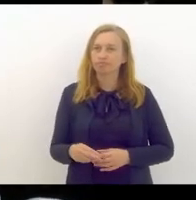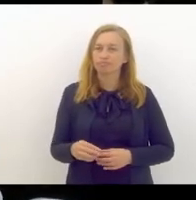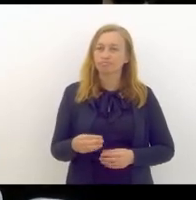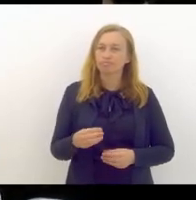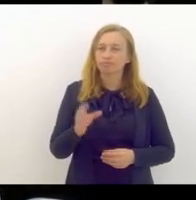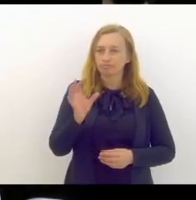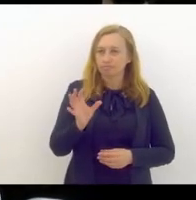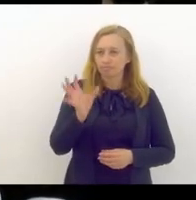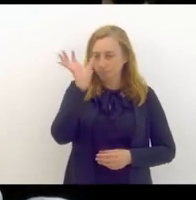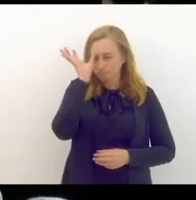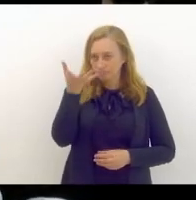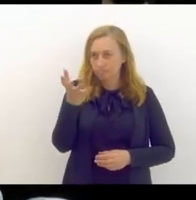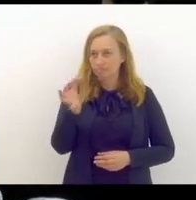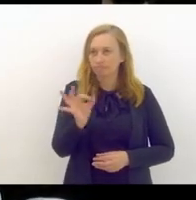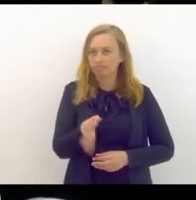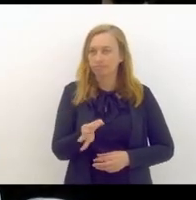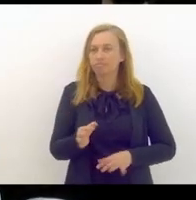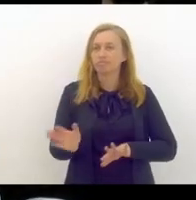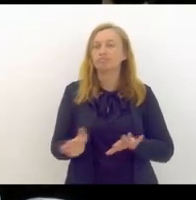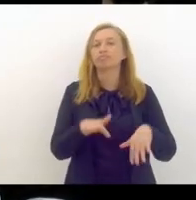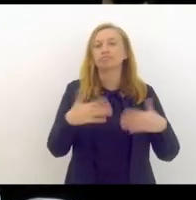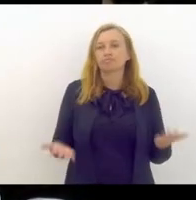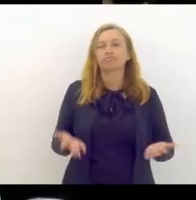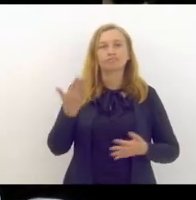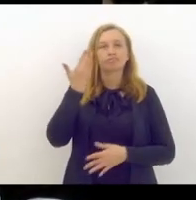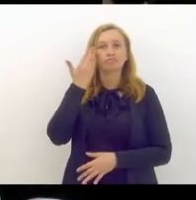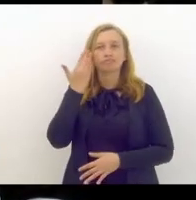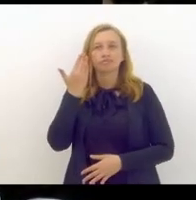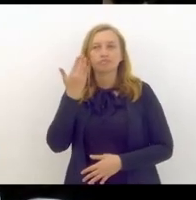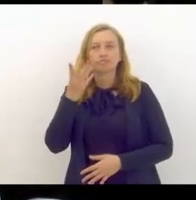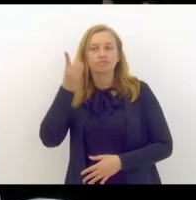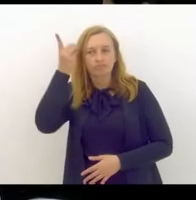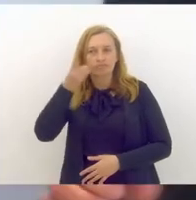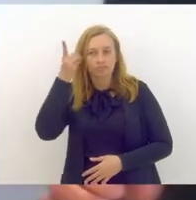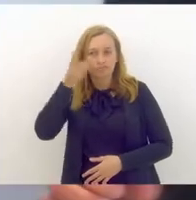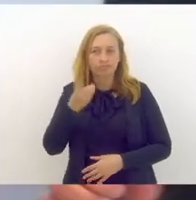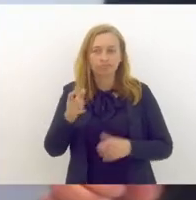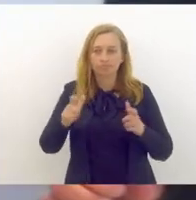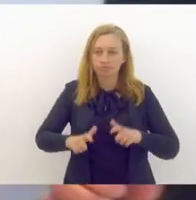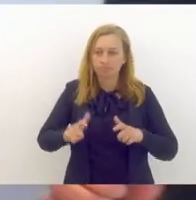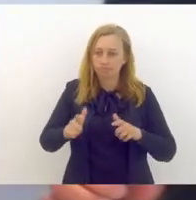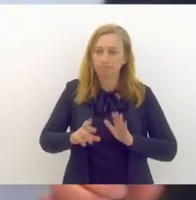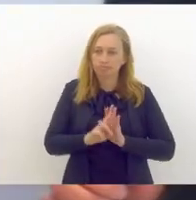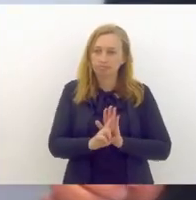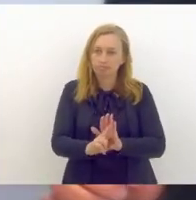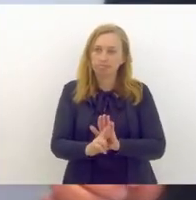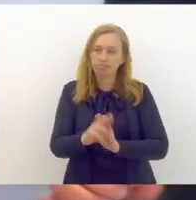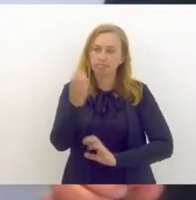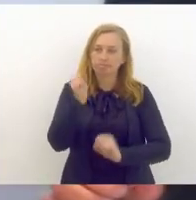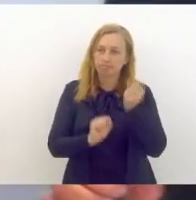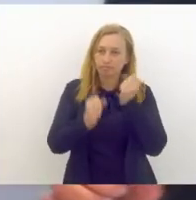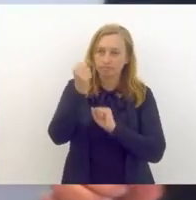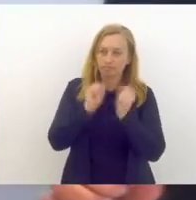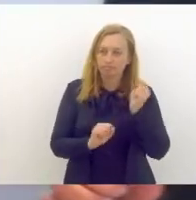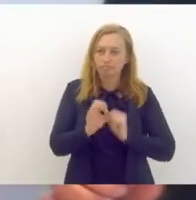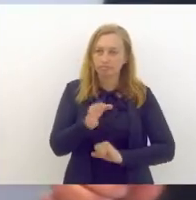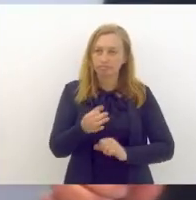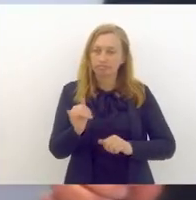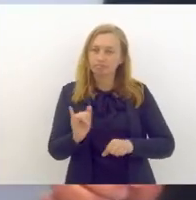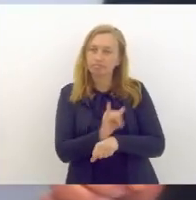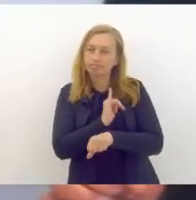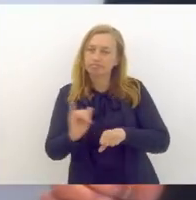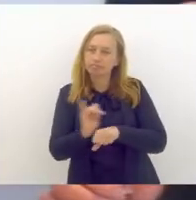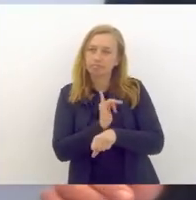redefinição de limites. Então, deputado, a FIJAN é um órgão de representação industrial. E é notório, a gente articula com